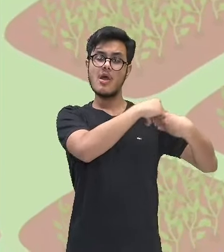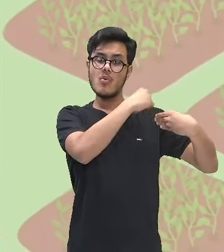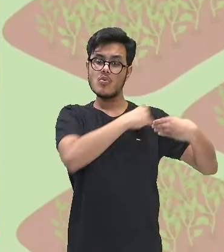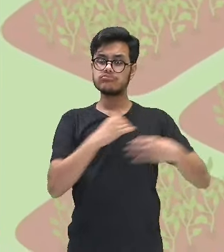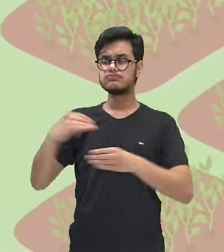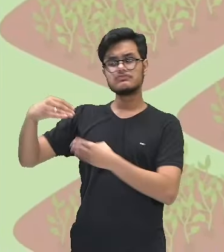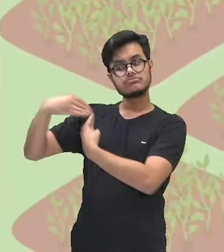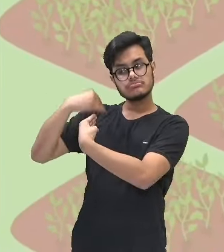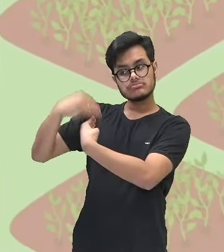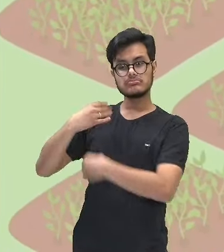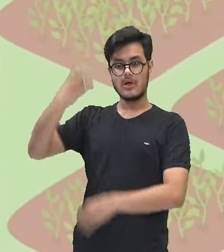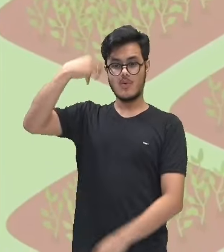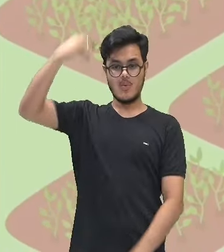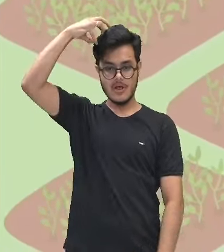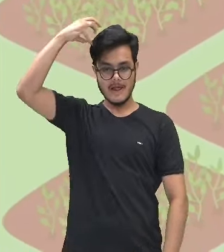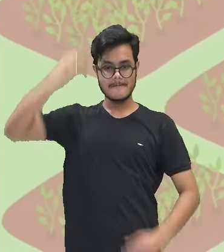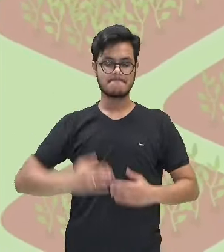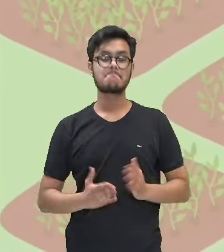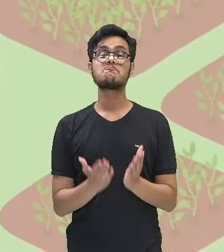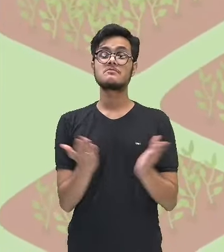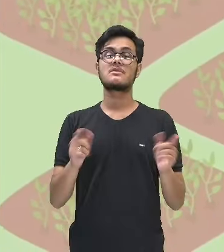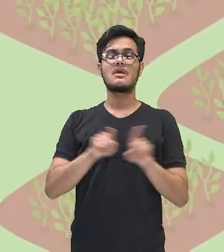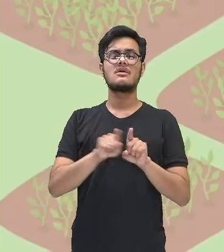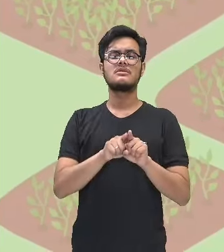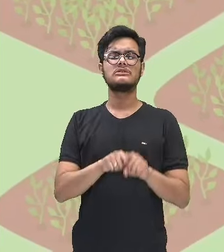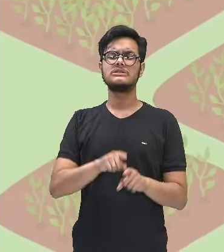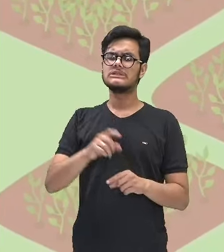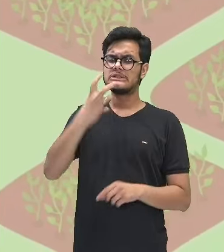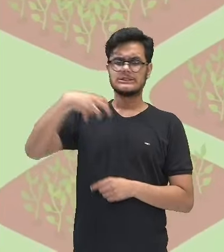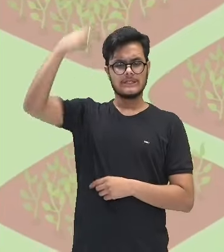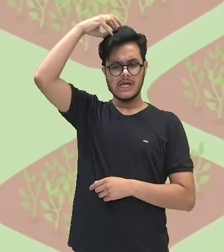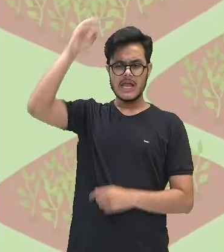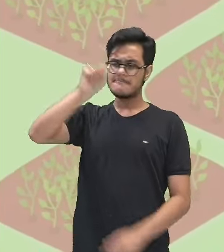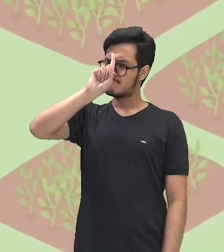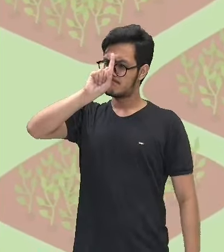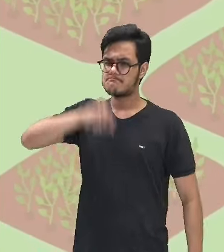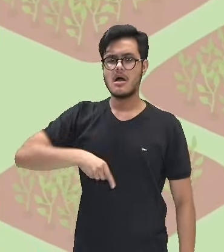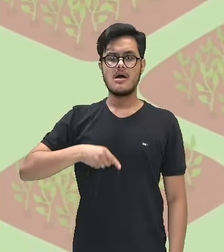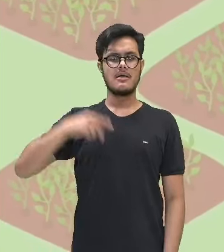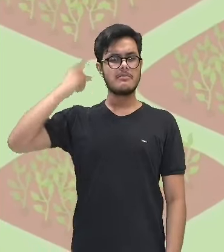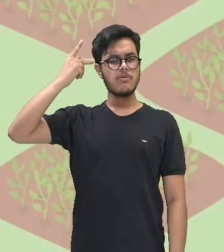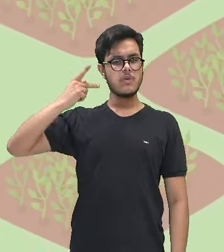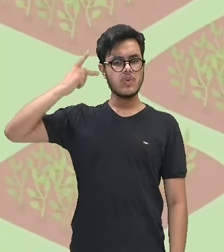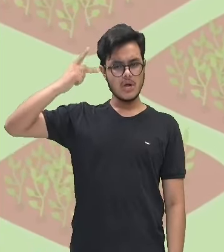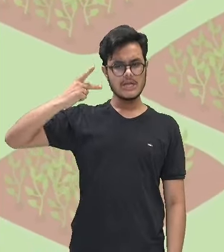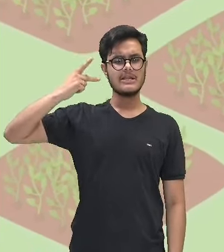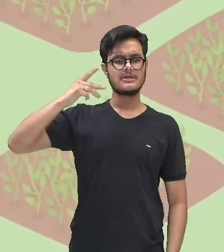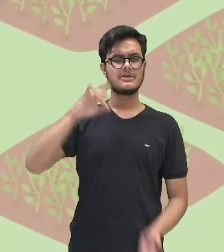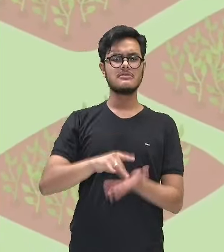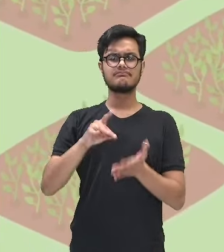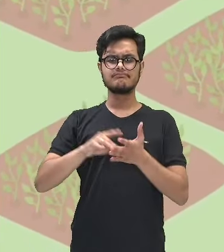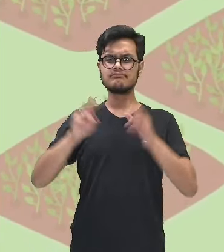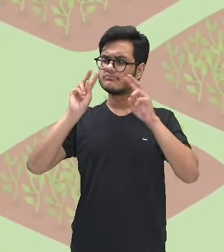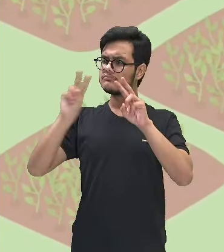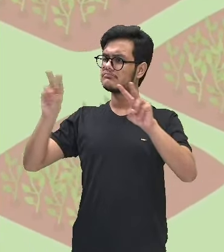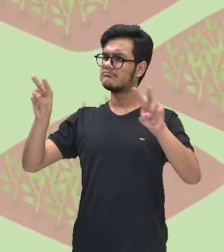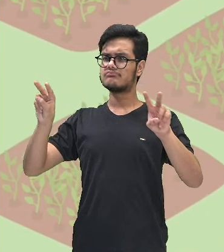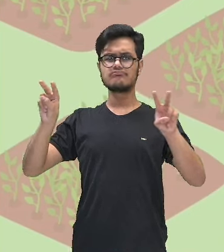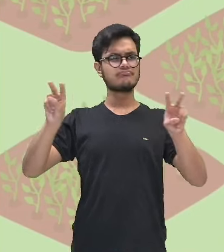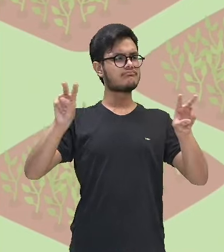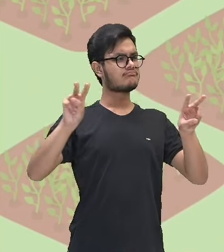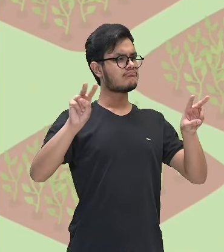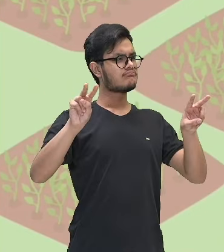este rei. E aqui vocês vão observar a centralização política. E o rei aí está olhando para o seu reino, né? Observem aí